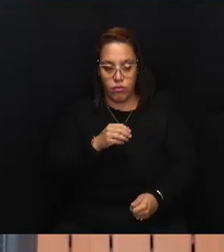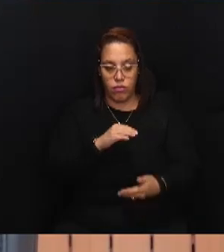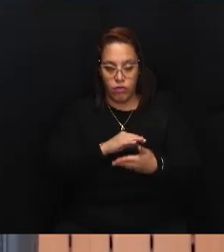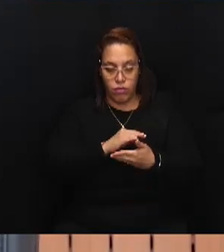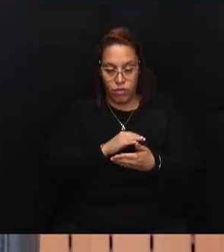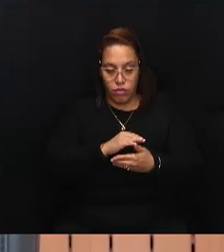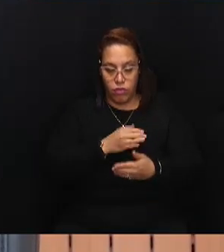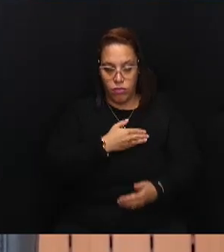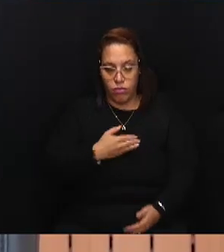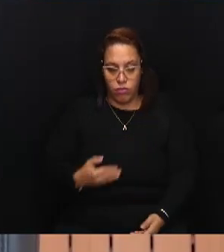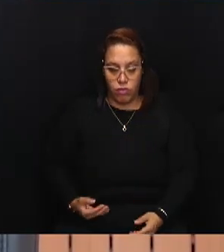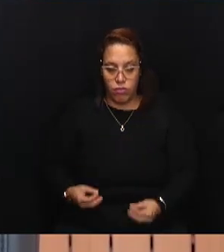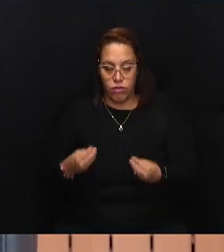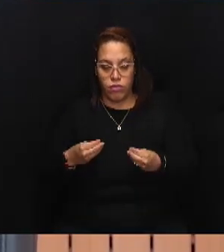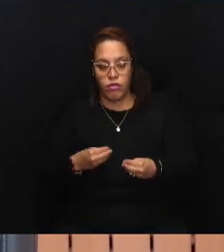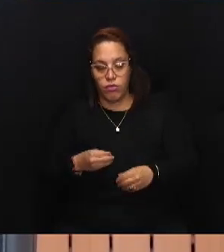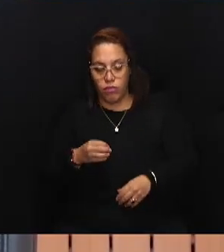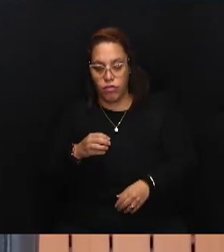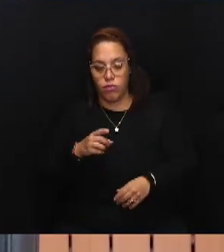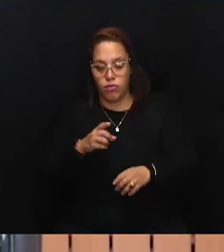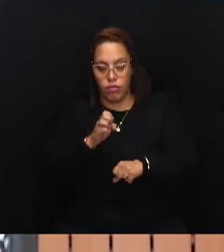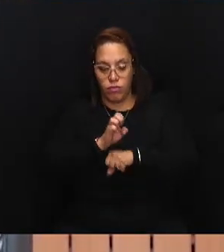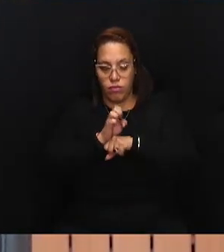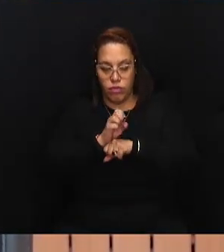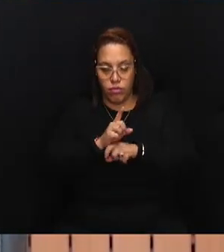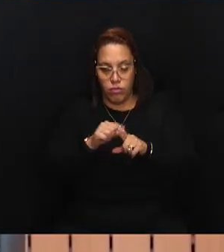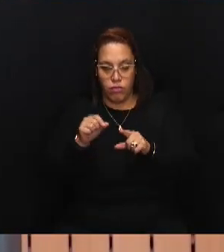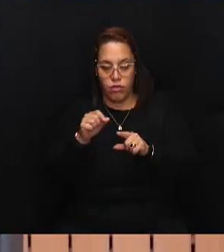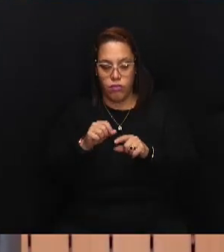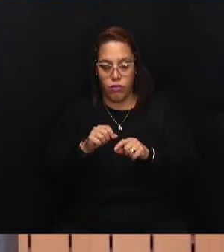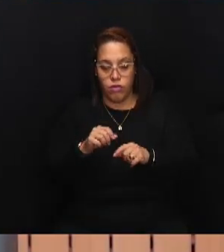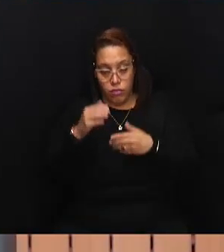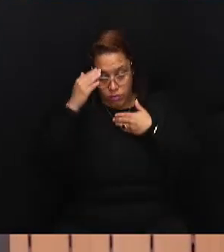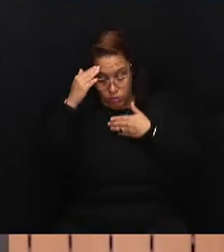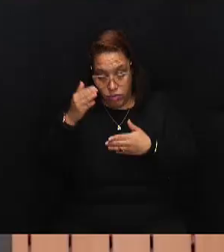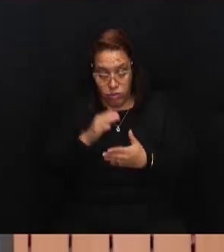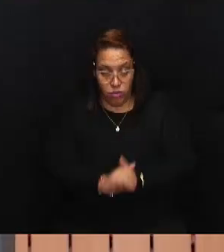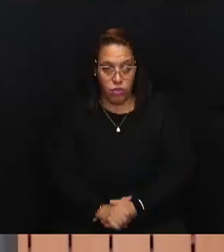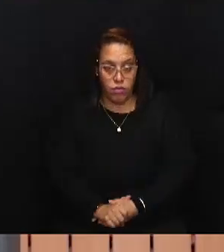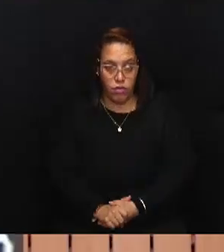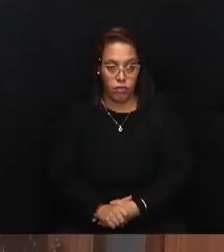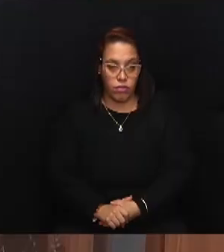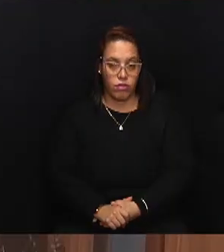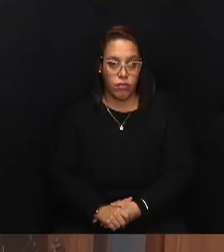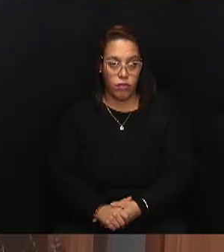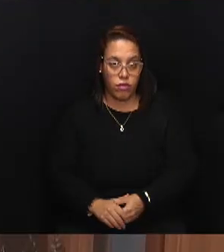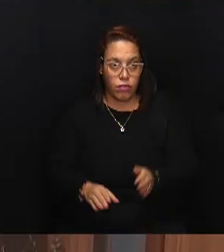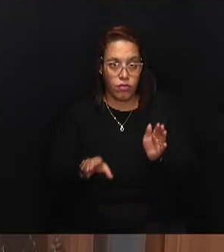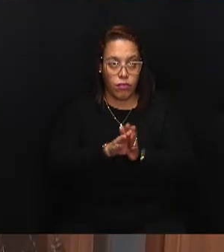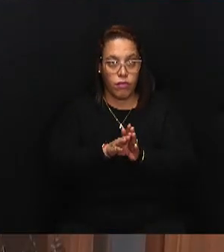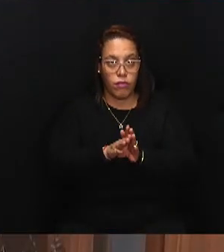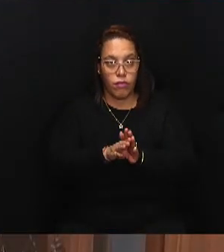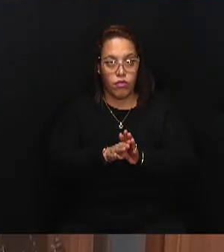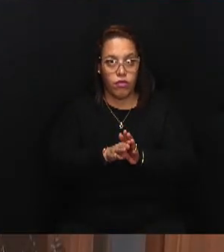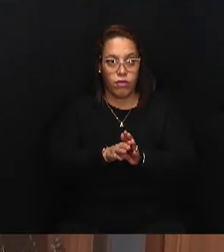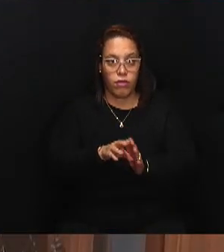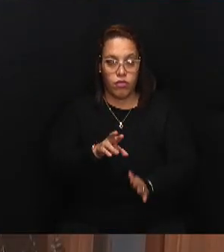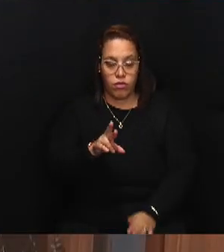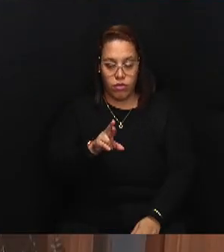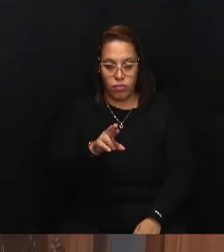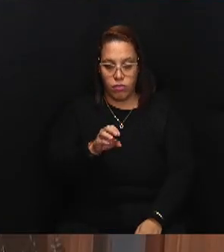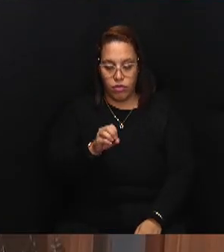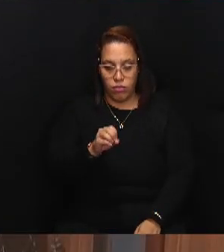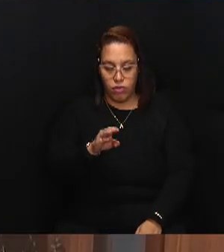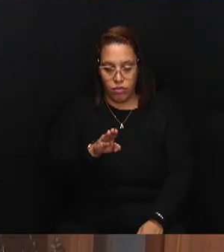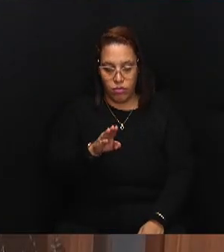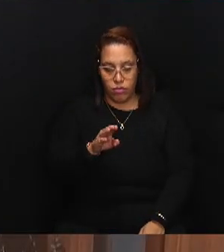tanto do Estado como da União também. Obrigado. Imagina. Chegou o meu titular, eu sou suplente do Roberto Alves, meu titular